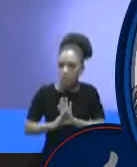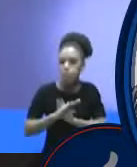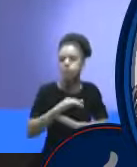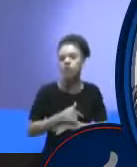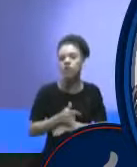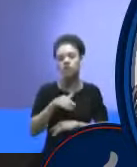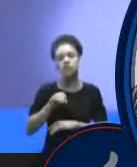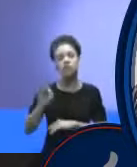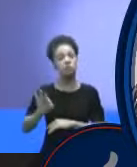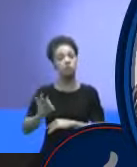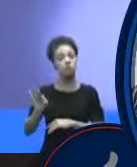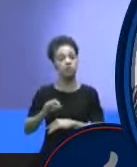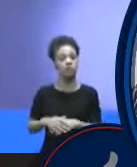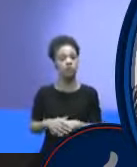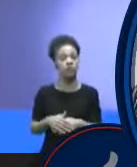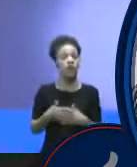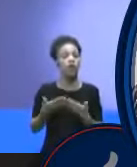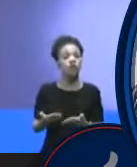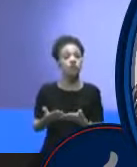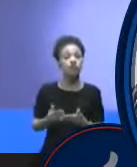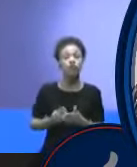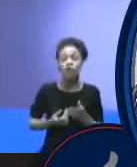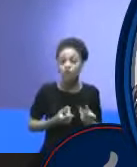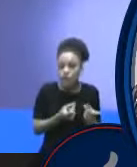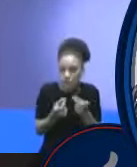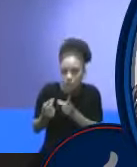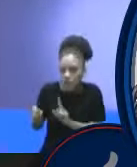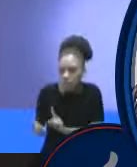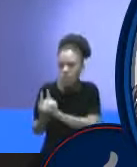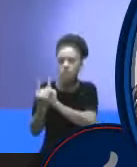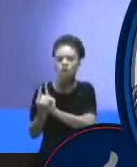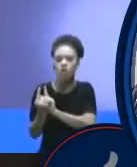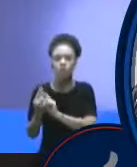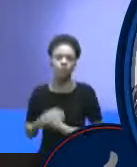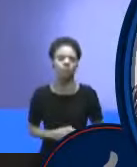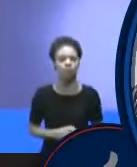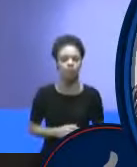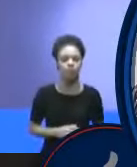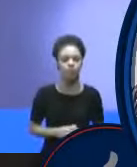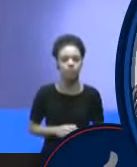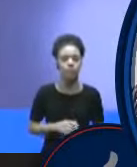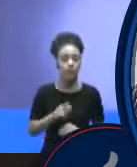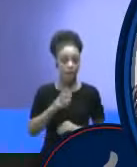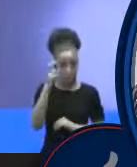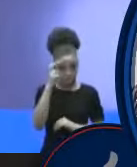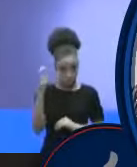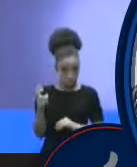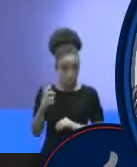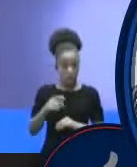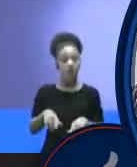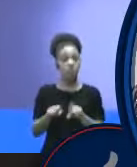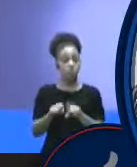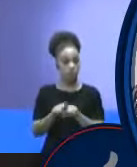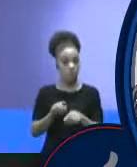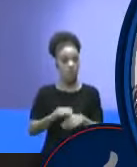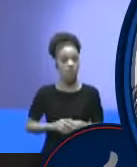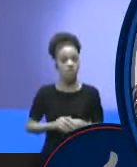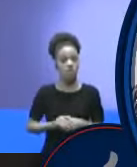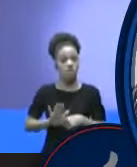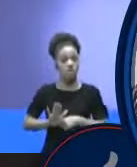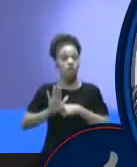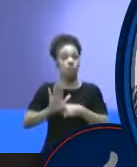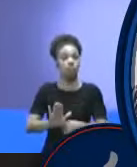de 70% na taxa de conversão dos nossos canais proprietários. Essa inteligência também está a